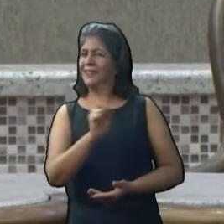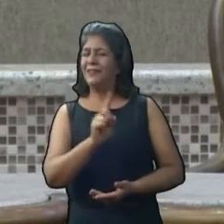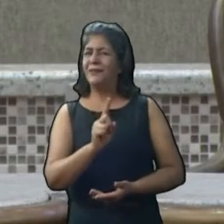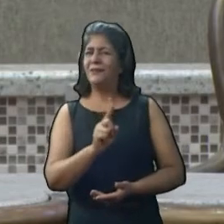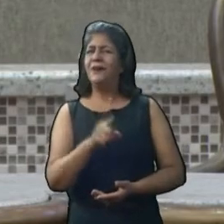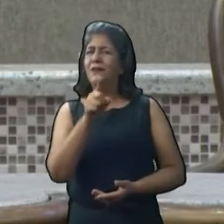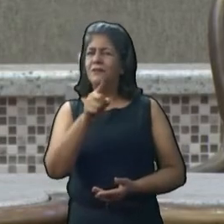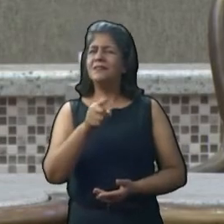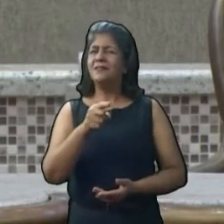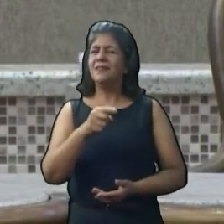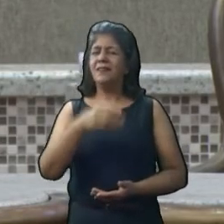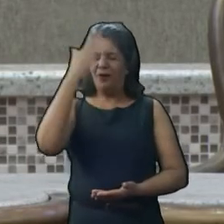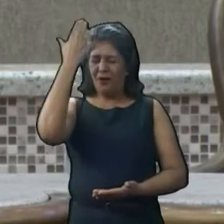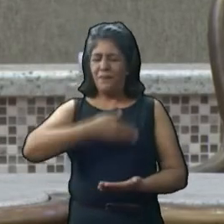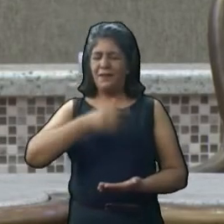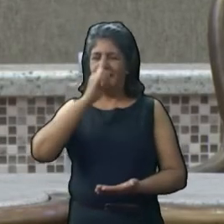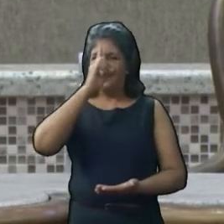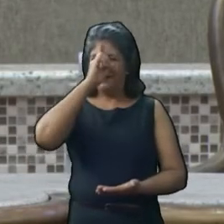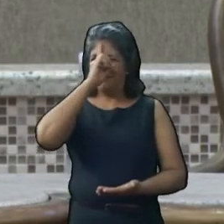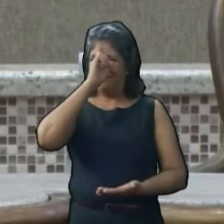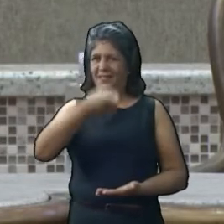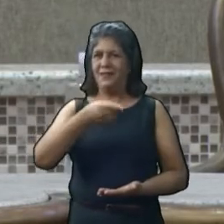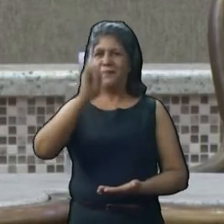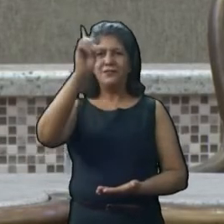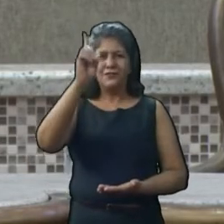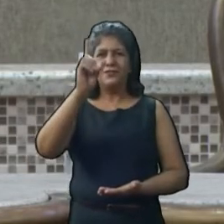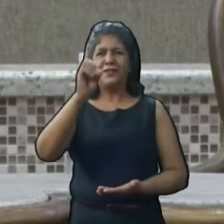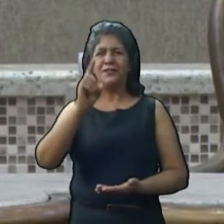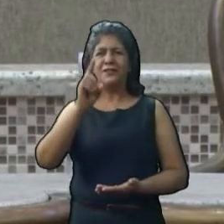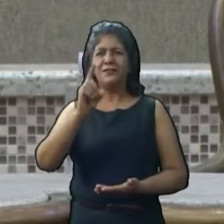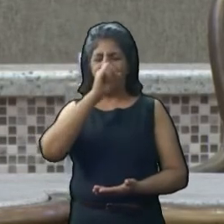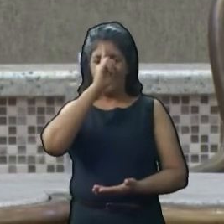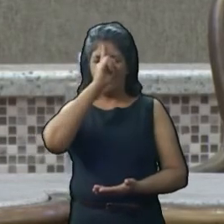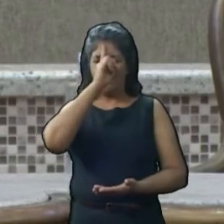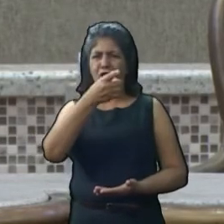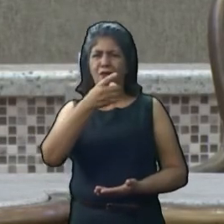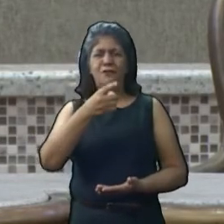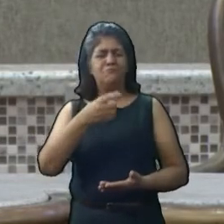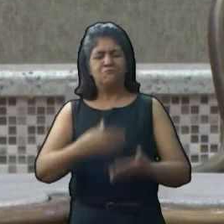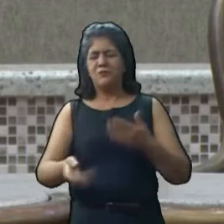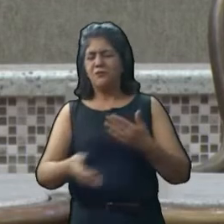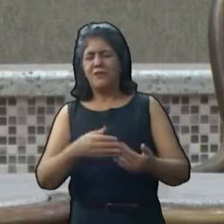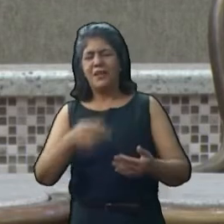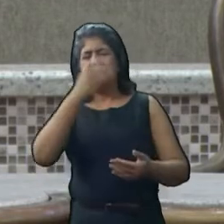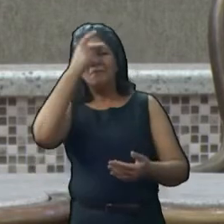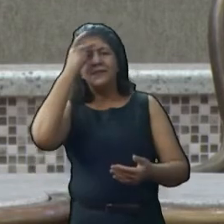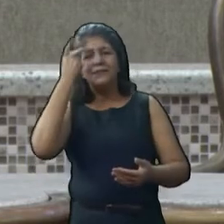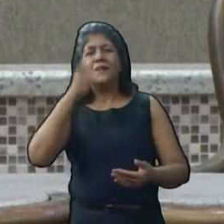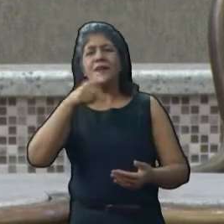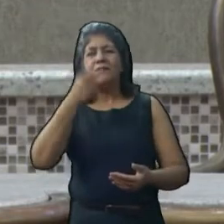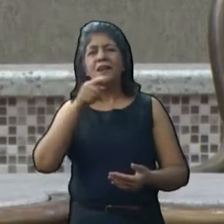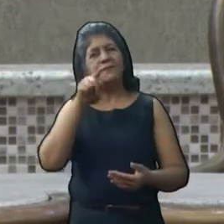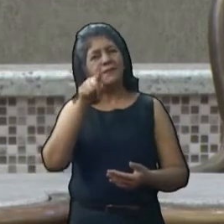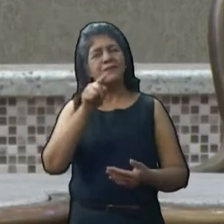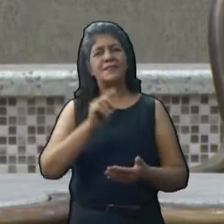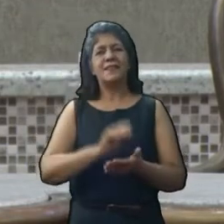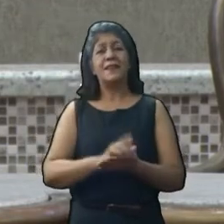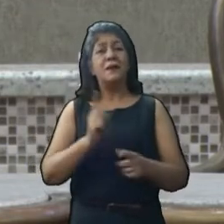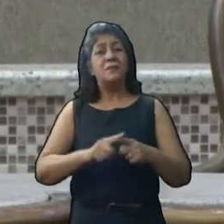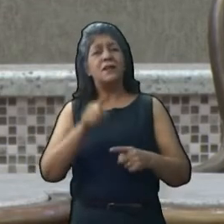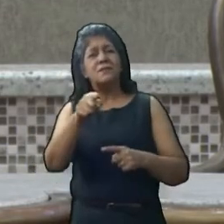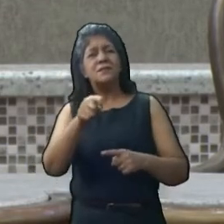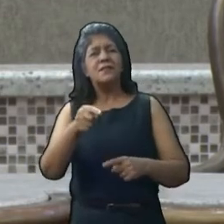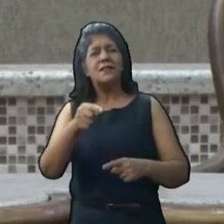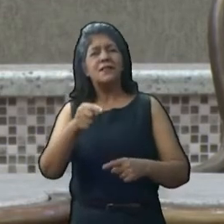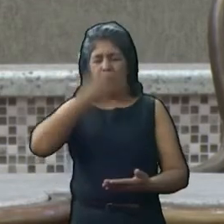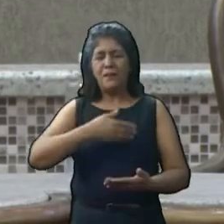aos preceitos do senhor como diz os ao mês dos seus mandamentos só deus não são pesados porque o salmista